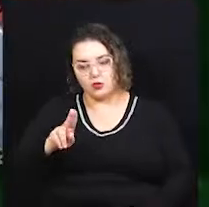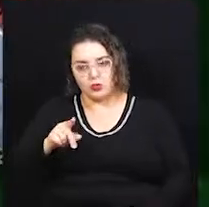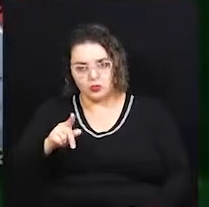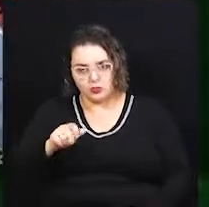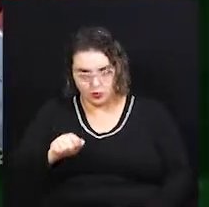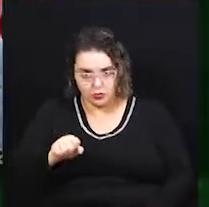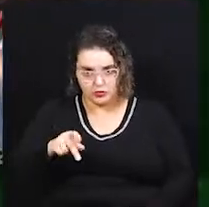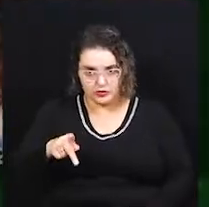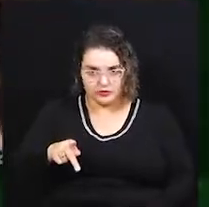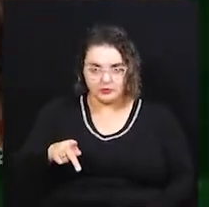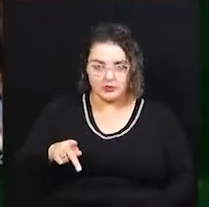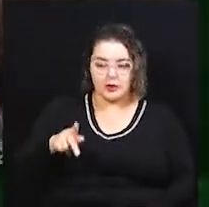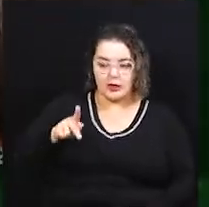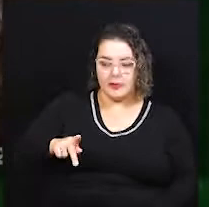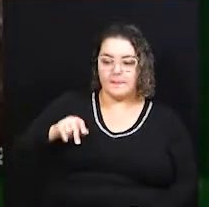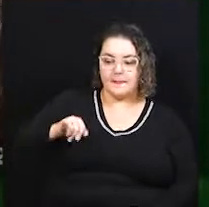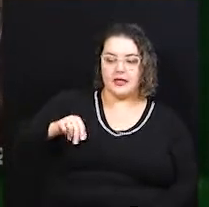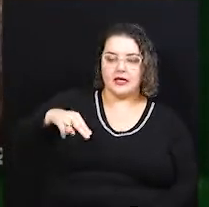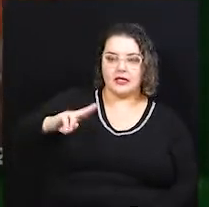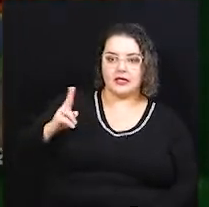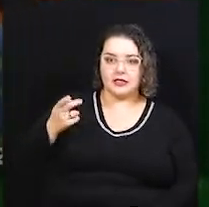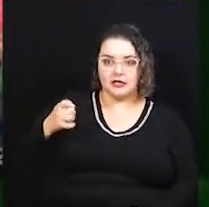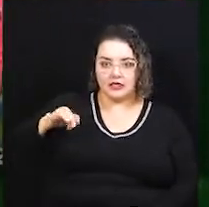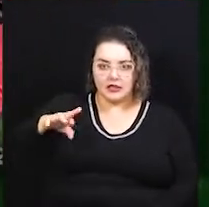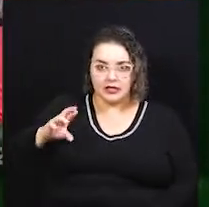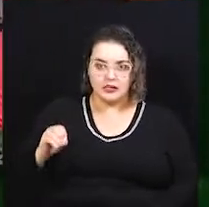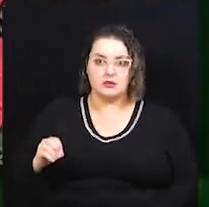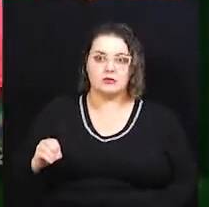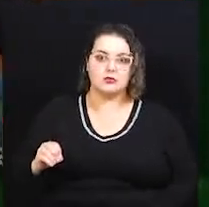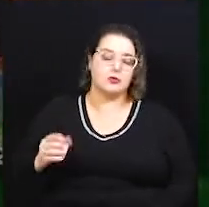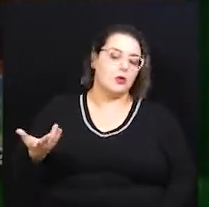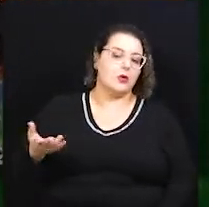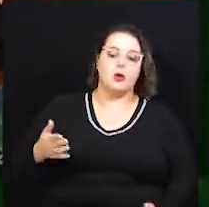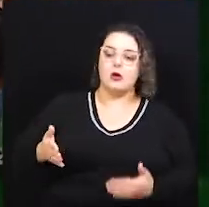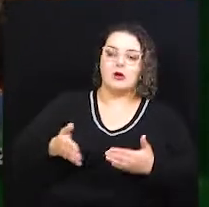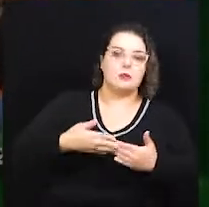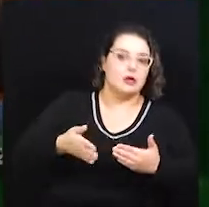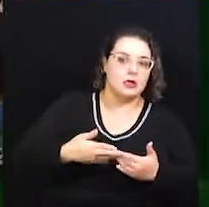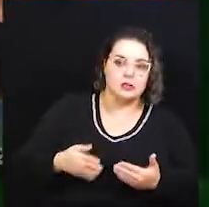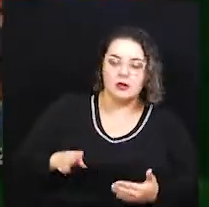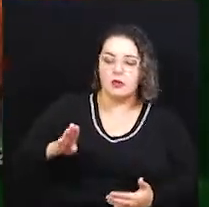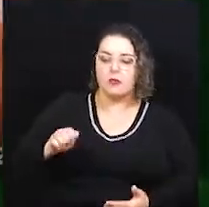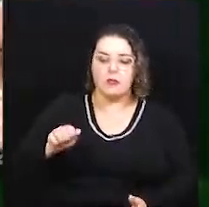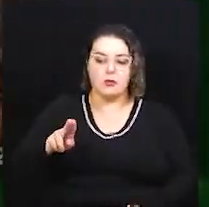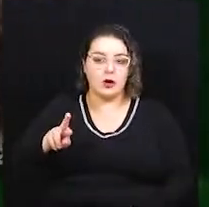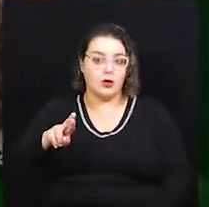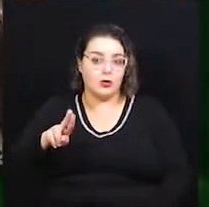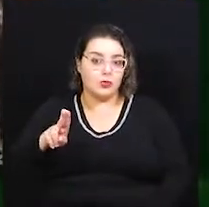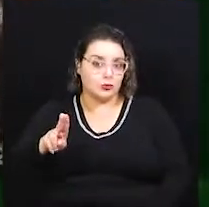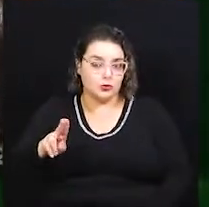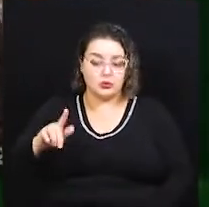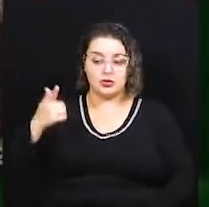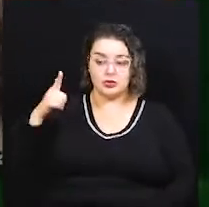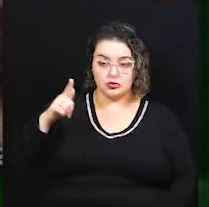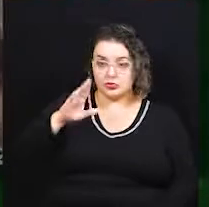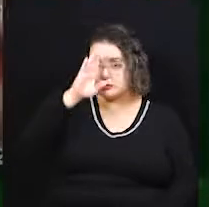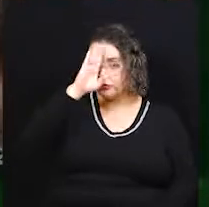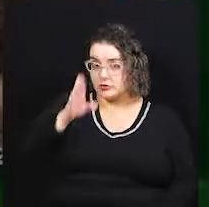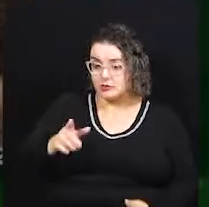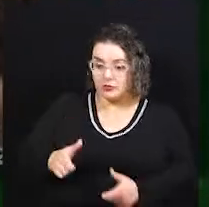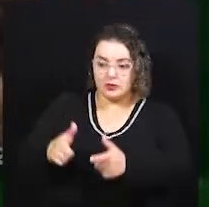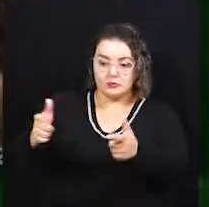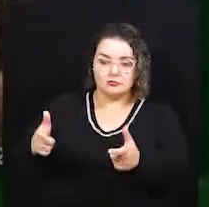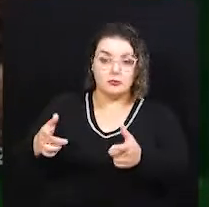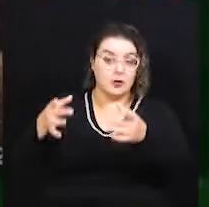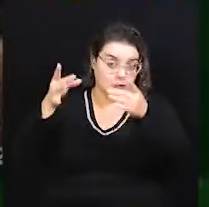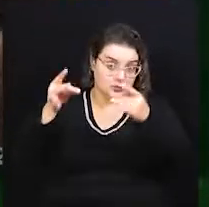Agora, se seu domínio é maior nas humanas, testa USP Bauru, USP Ribeirão, onde a geografia vai ser prioritária. Então, esse